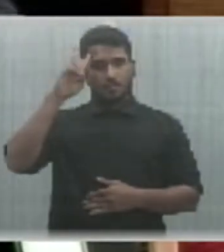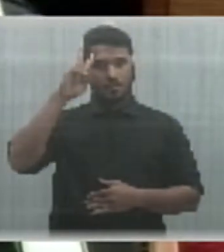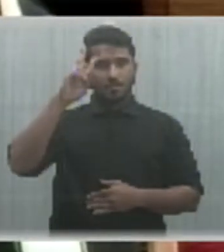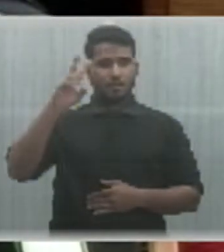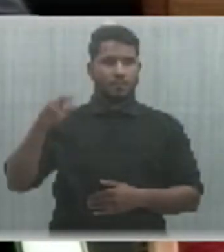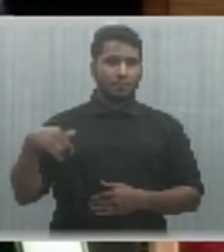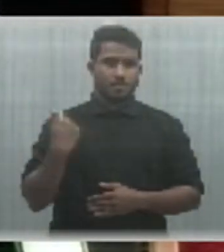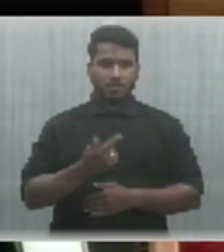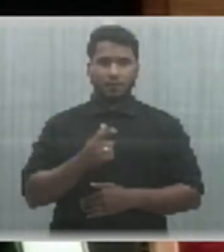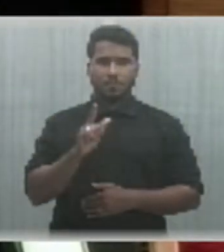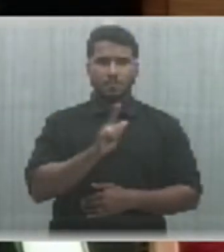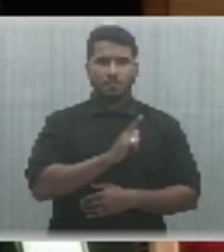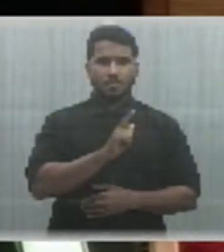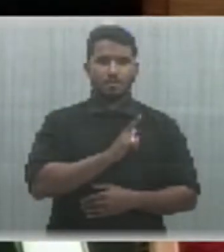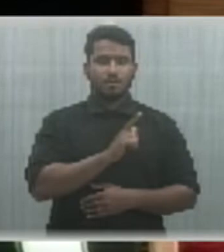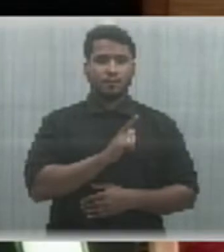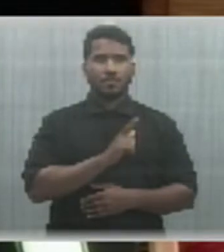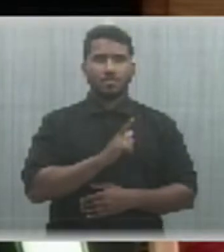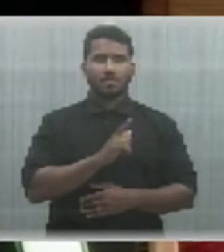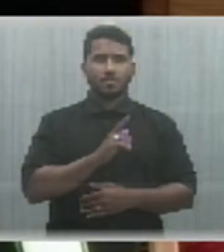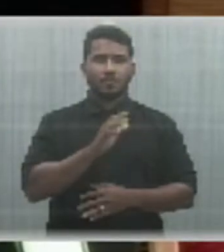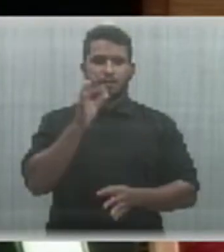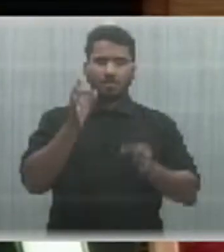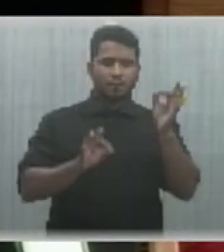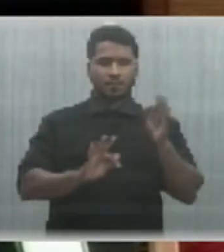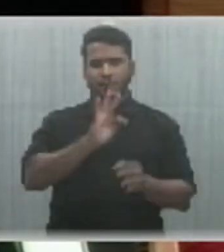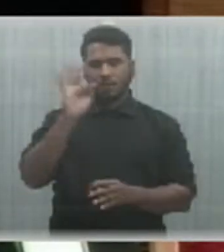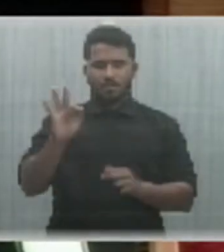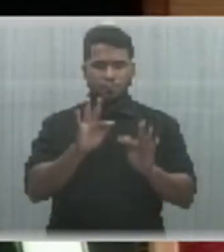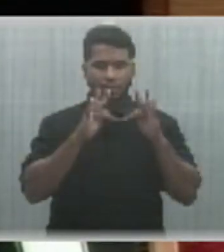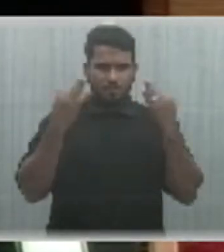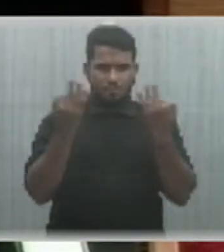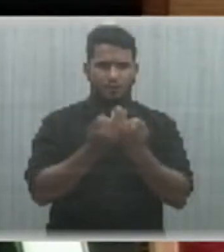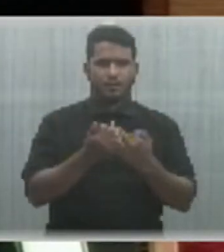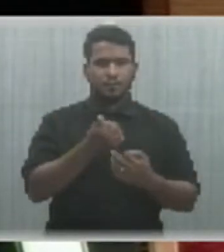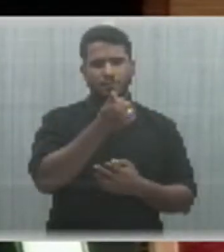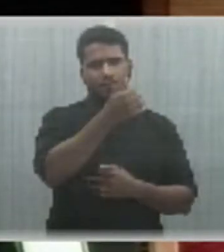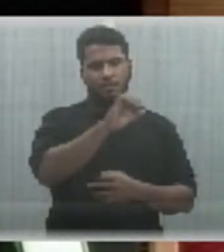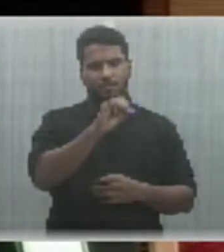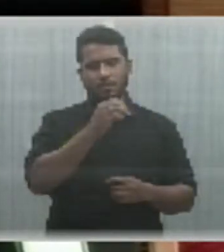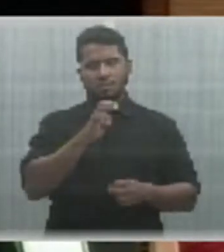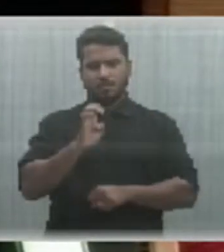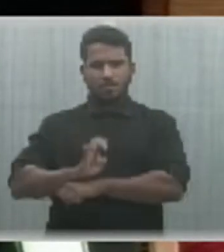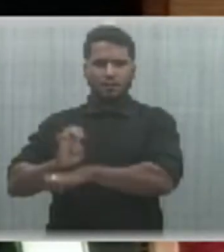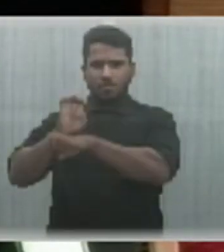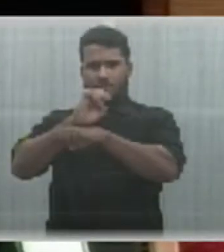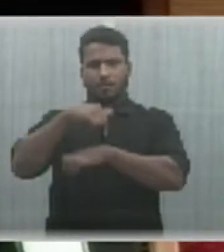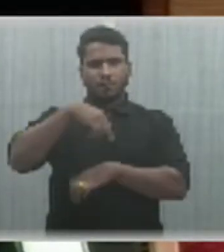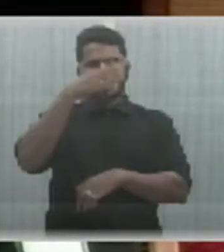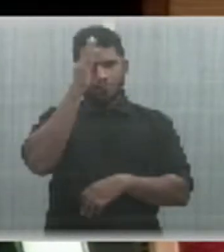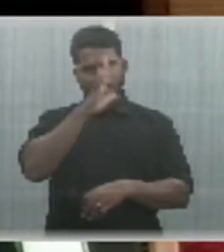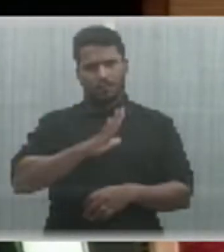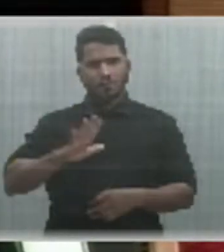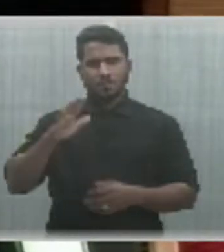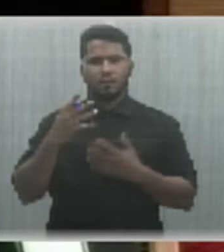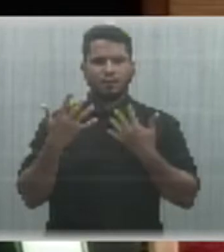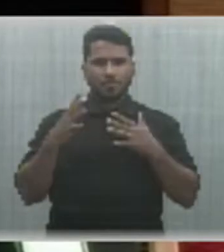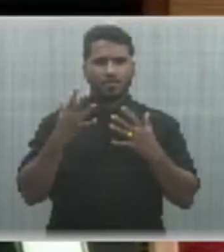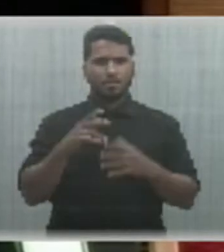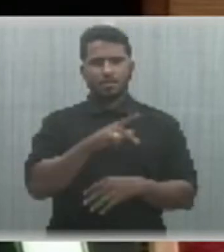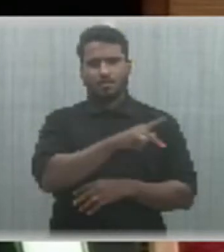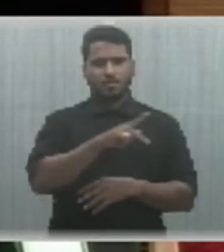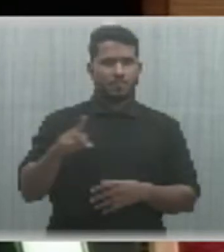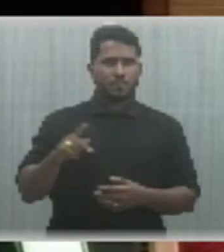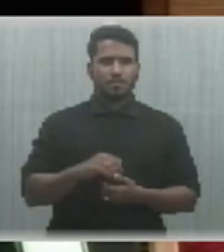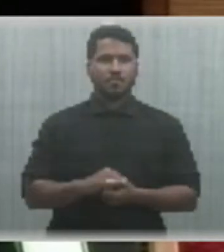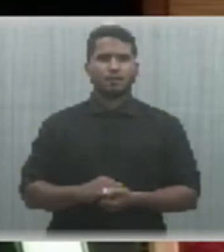tivemos pelo menos juízes federais e suas famílias de 10 estados do Brasil. Parabenizando o